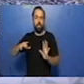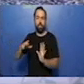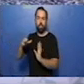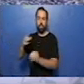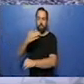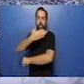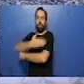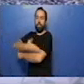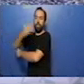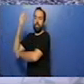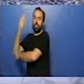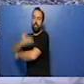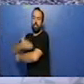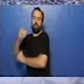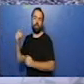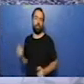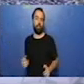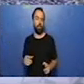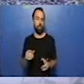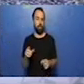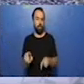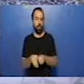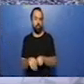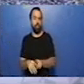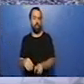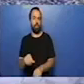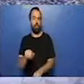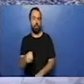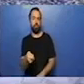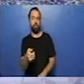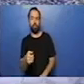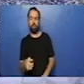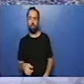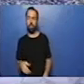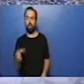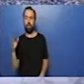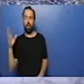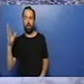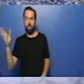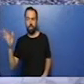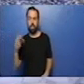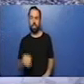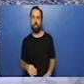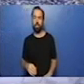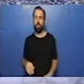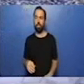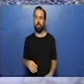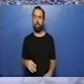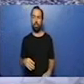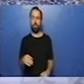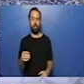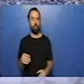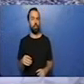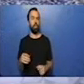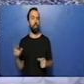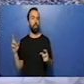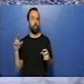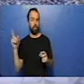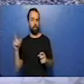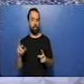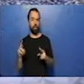Bom, agora uma associação ecológica entre protozoários e outros seres vivos é o mutualismo. O mutualismo é uma relação